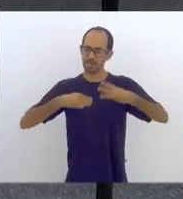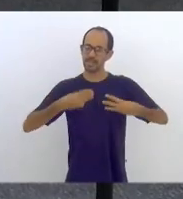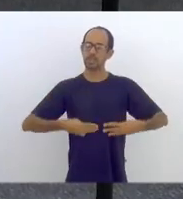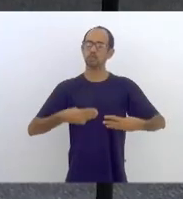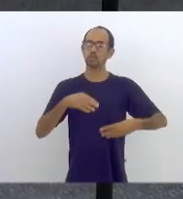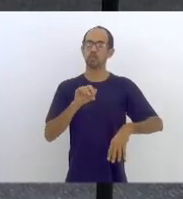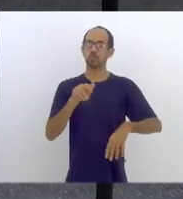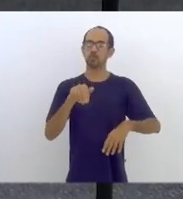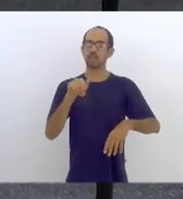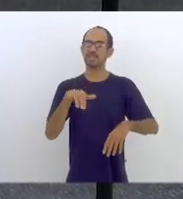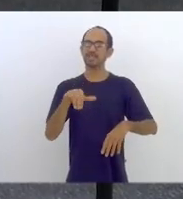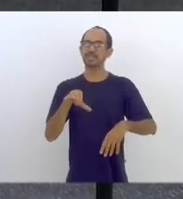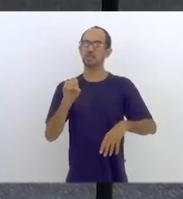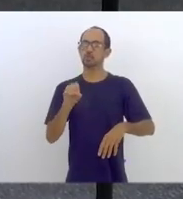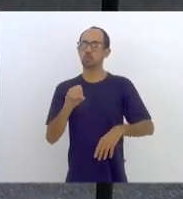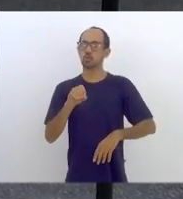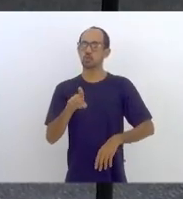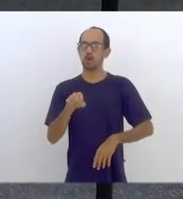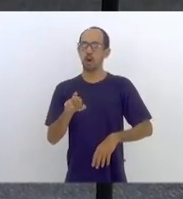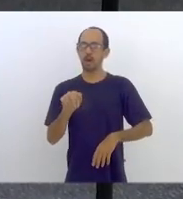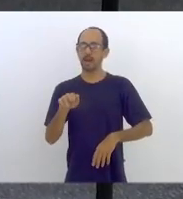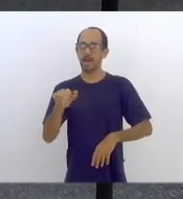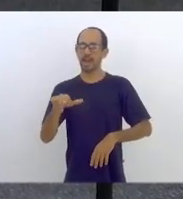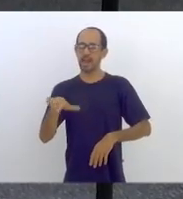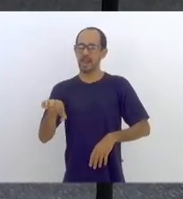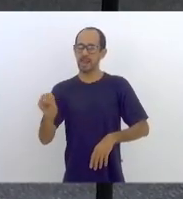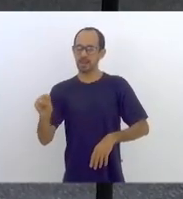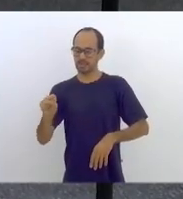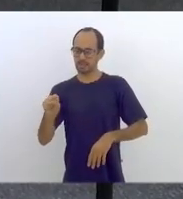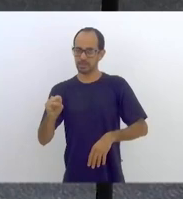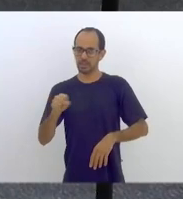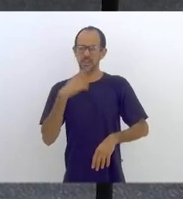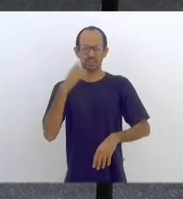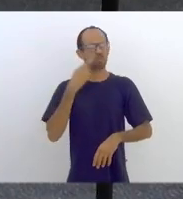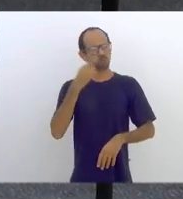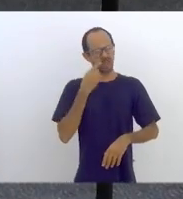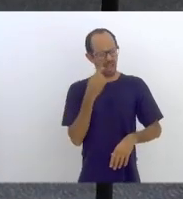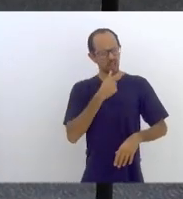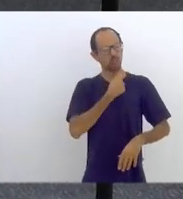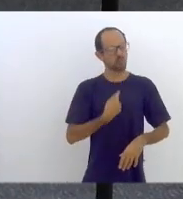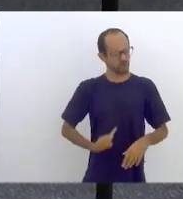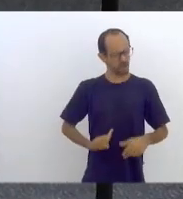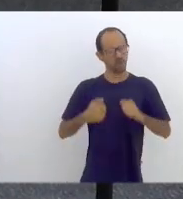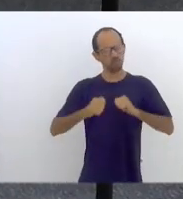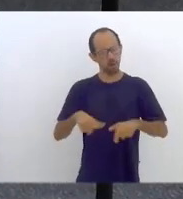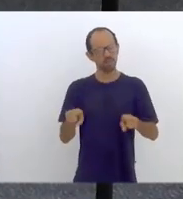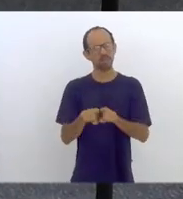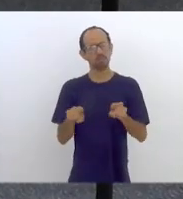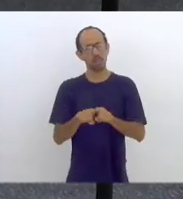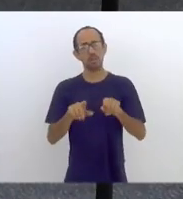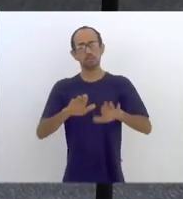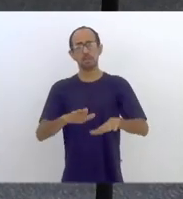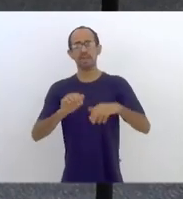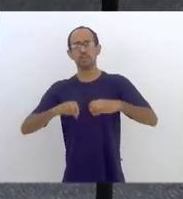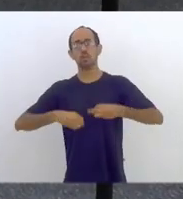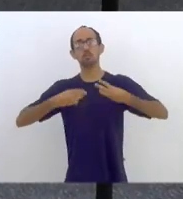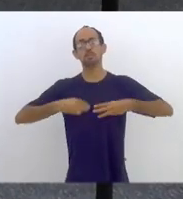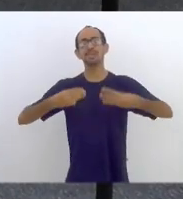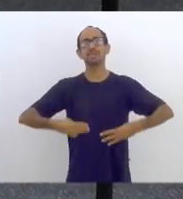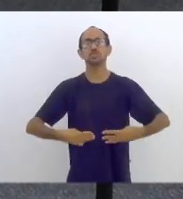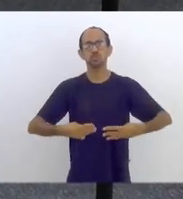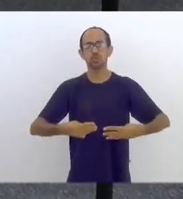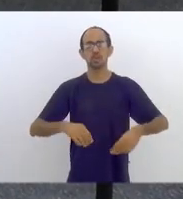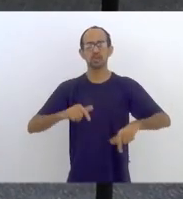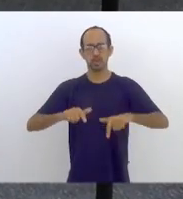Dornelles acho não que Governador ou deputado não tenha mas acho que foi muito relevante a sua atuação desses Ministérios